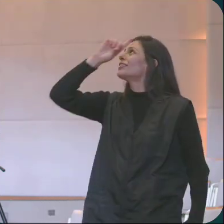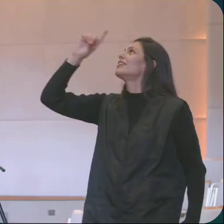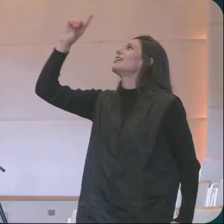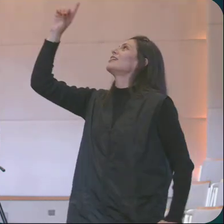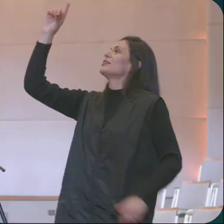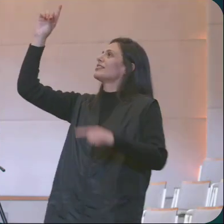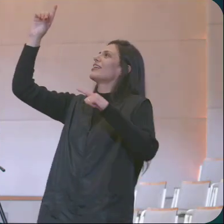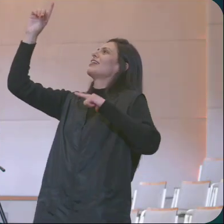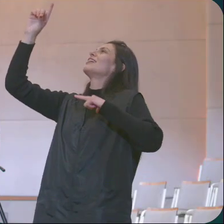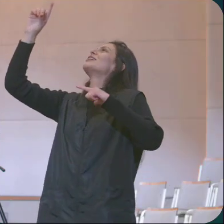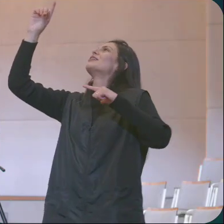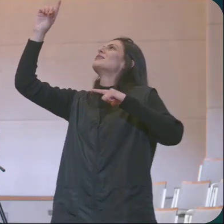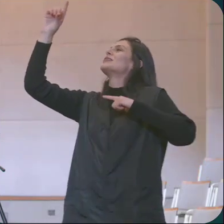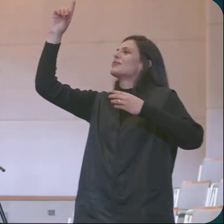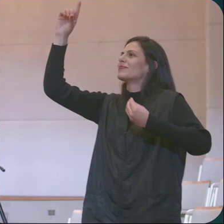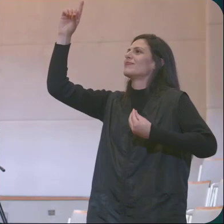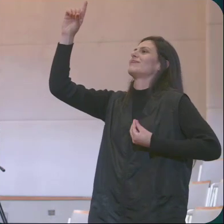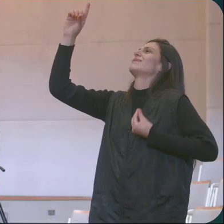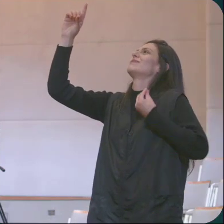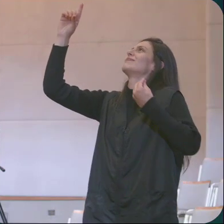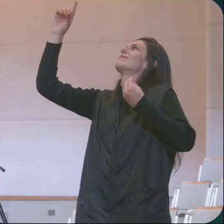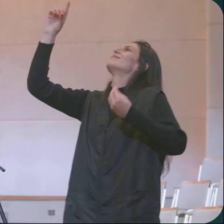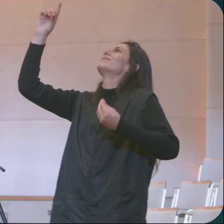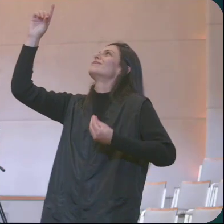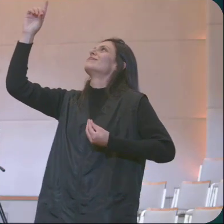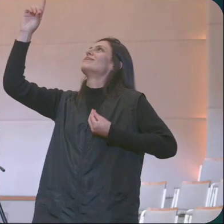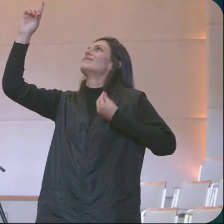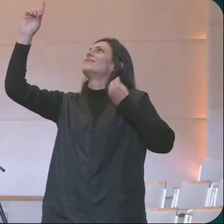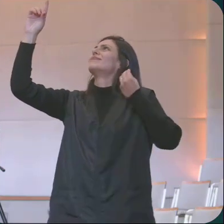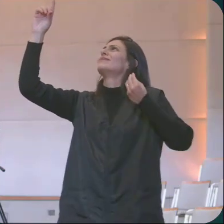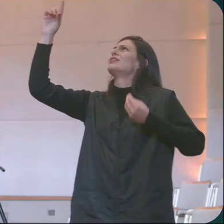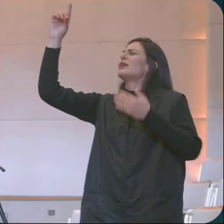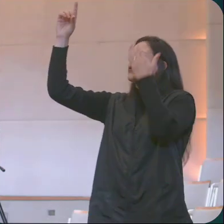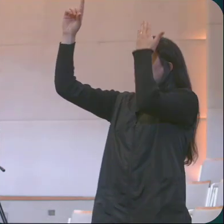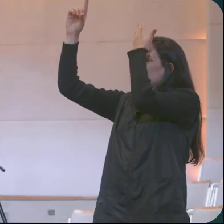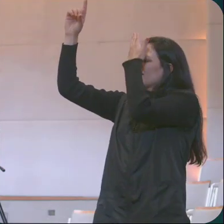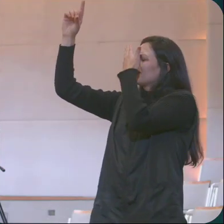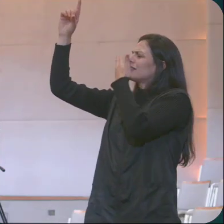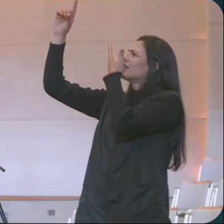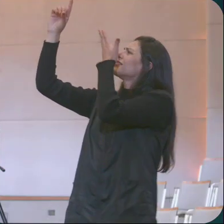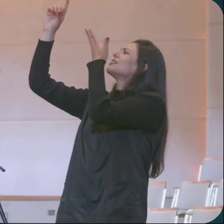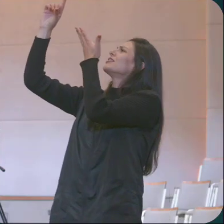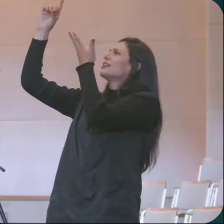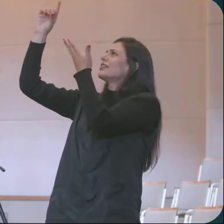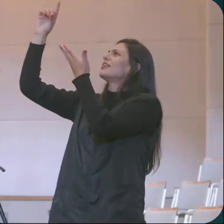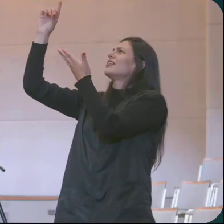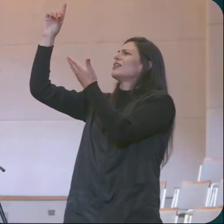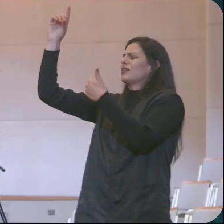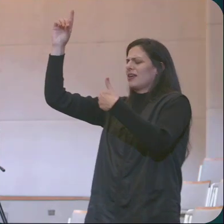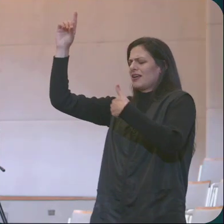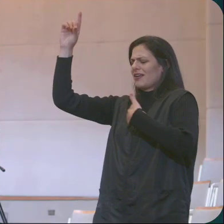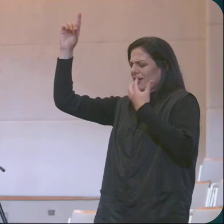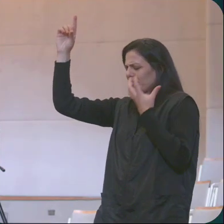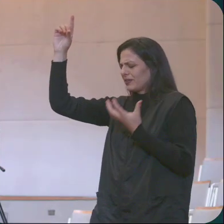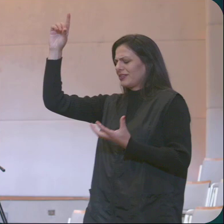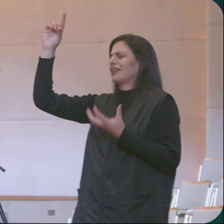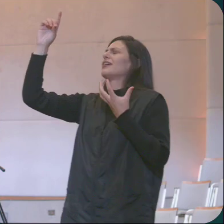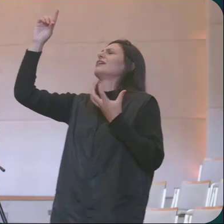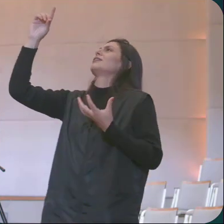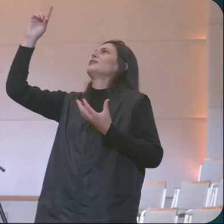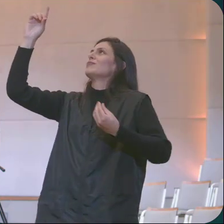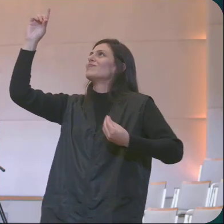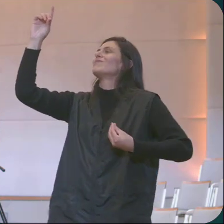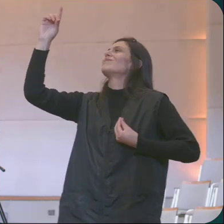sede do Deus que vive, em sua presença quero